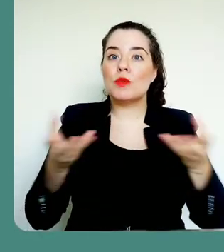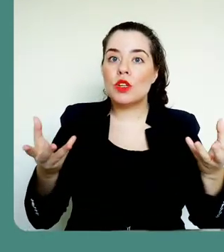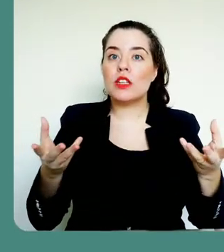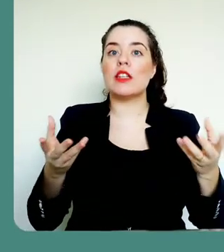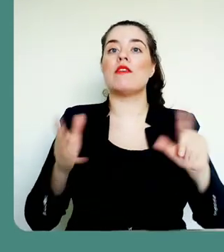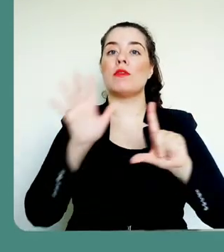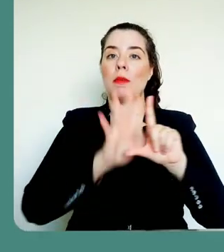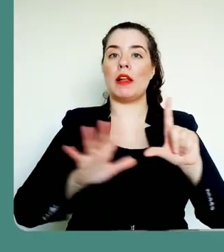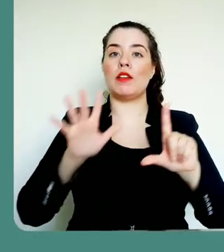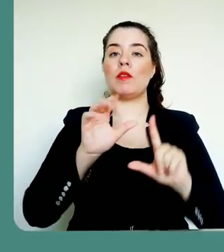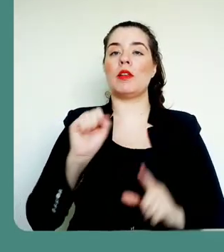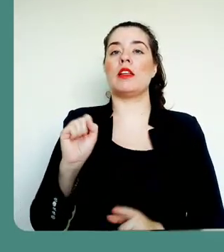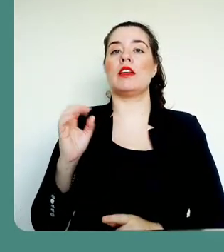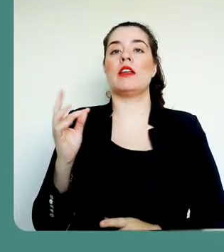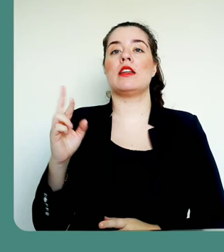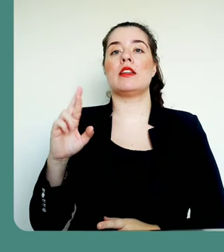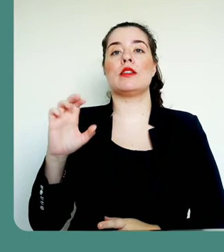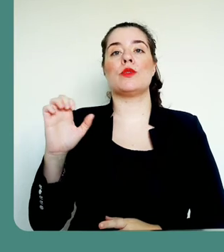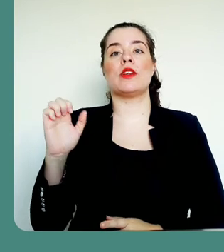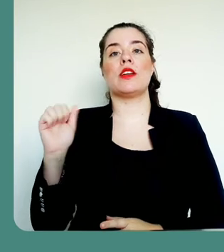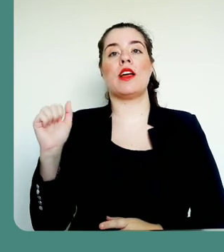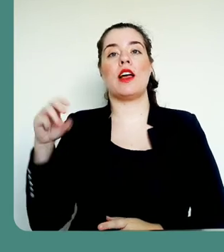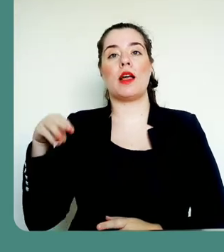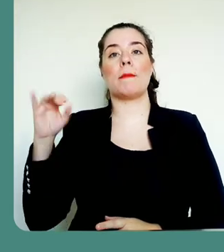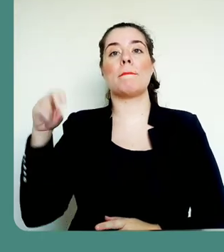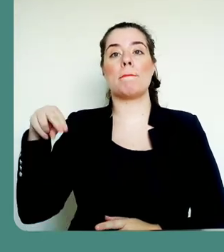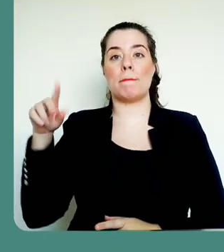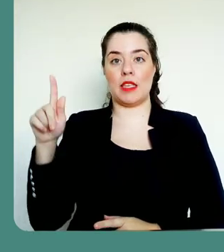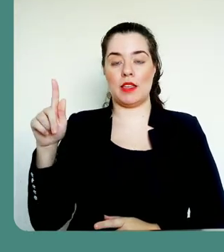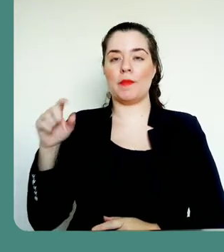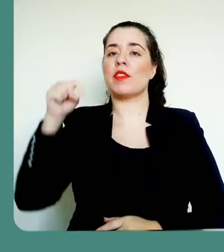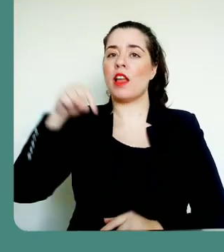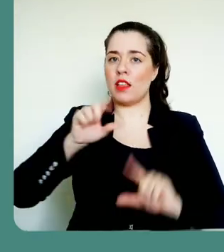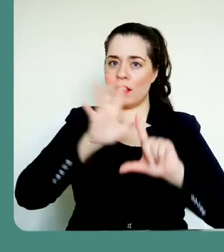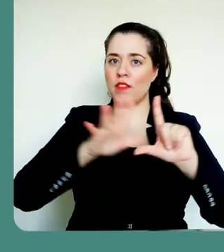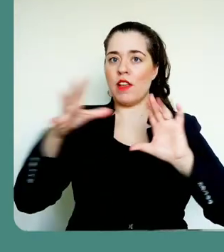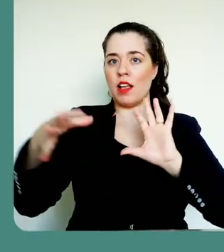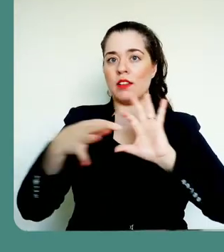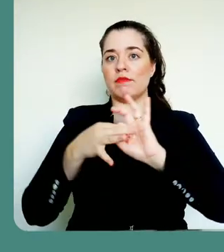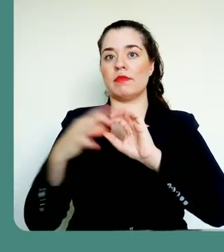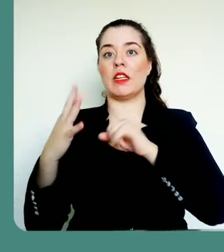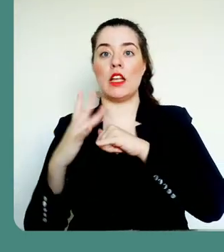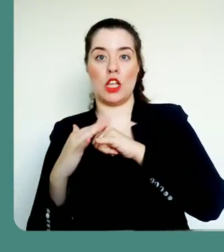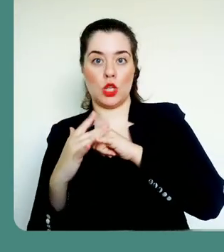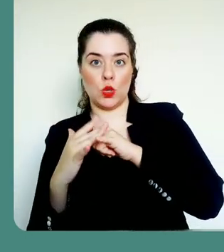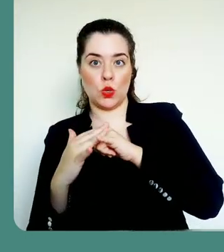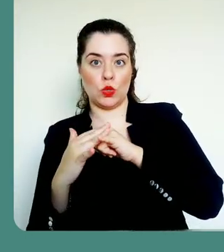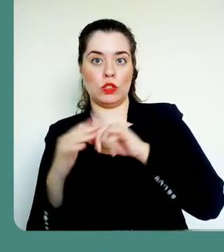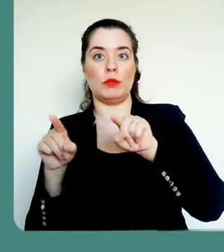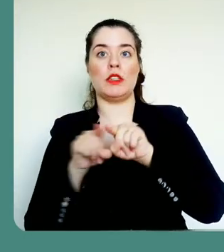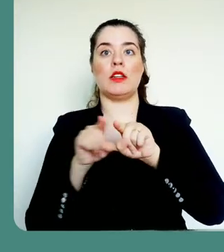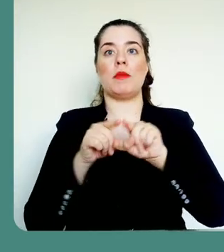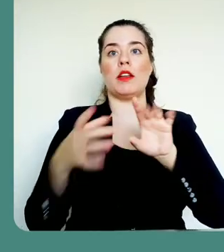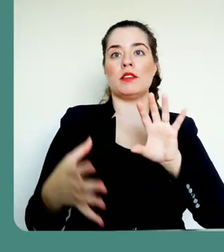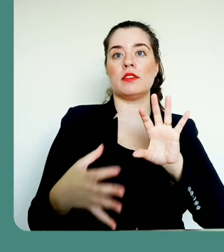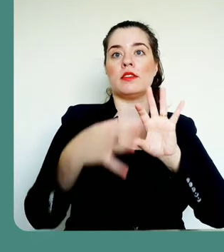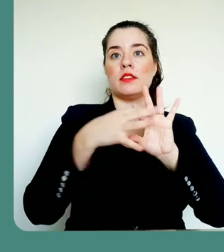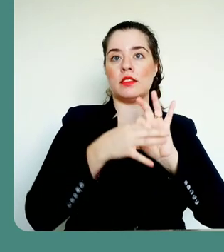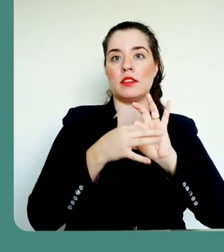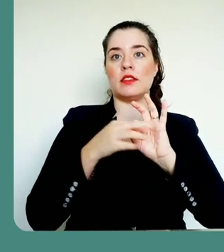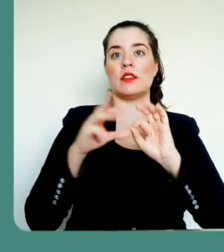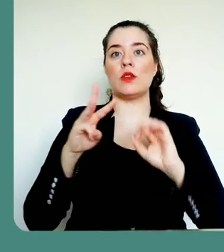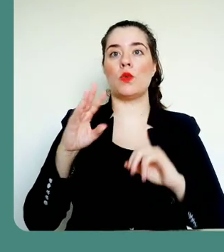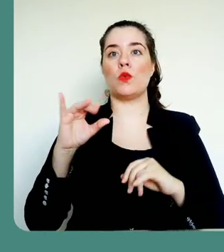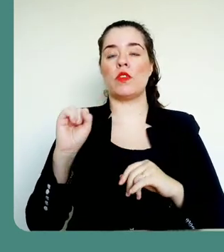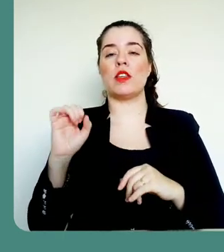devem estar disponíveis numa plataforma de streaming. Neste caso, o Visia tem conectividade tanto com o YouTube quanto com